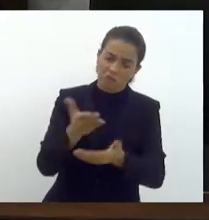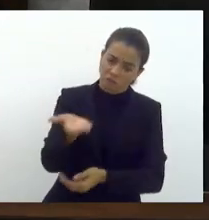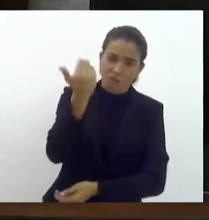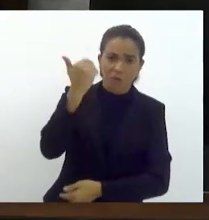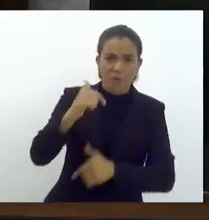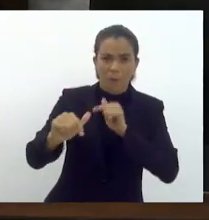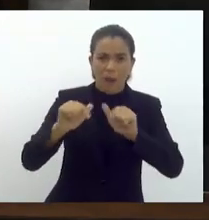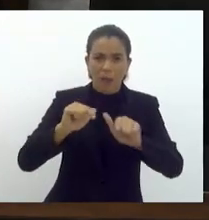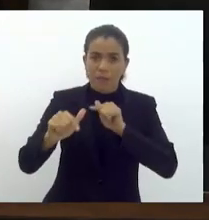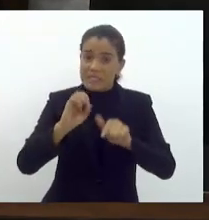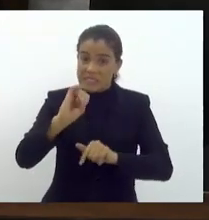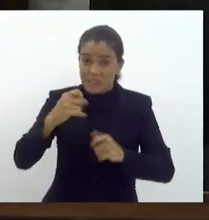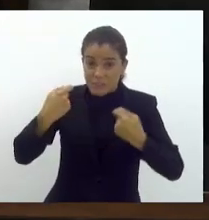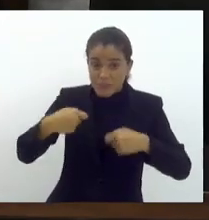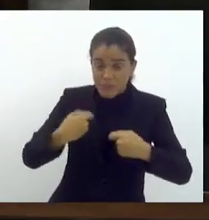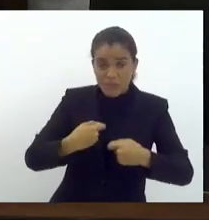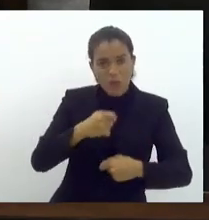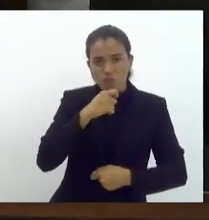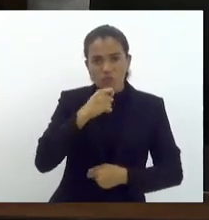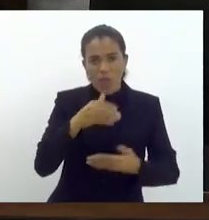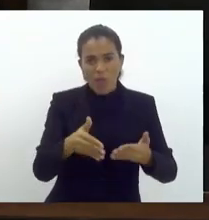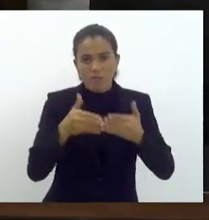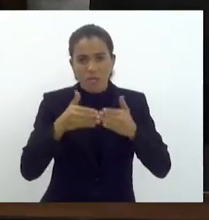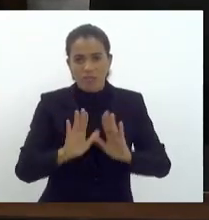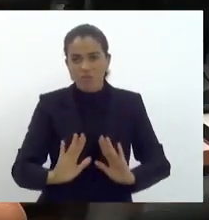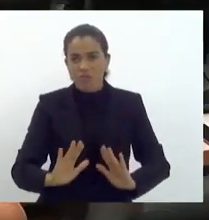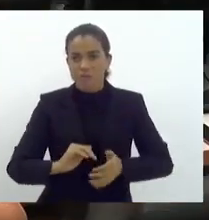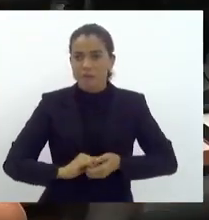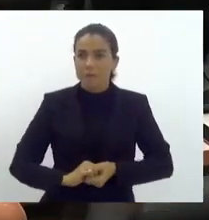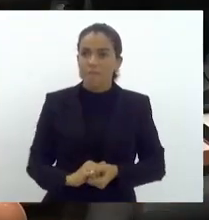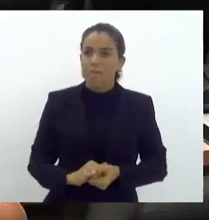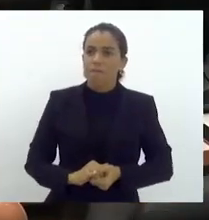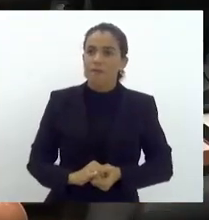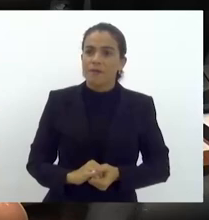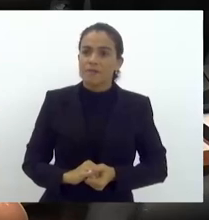e se precisar sem recesso vamos embora